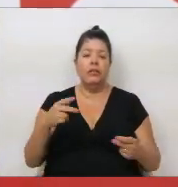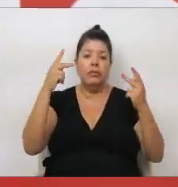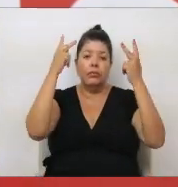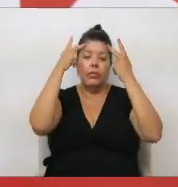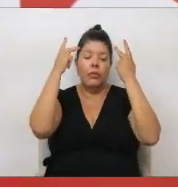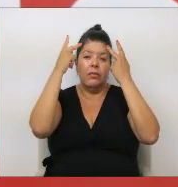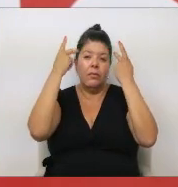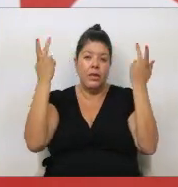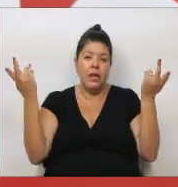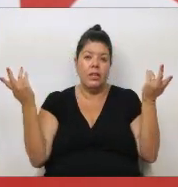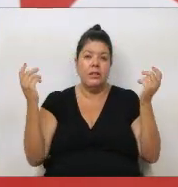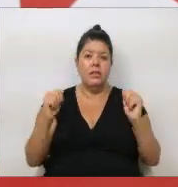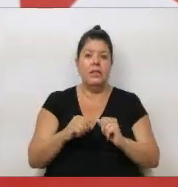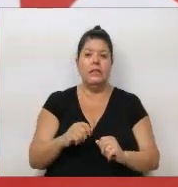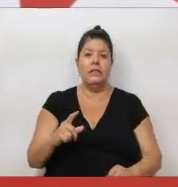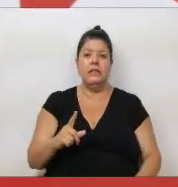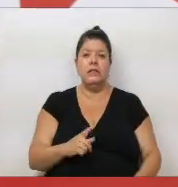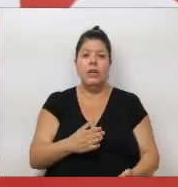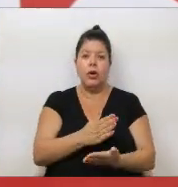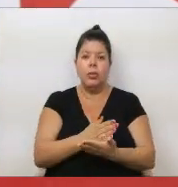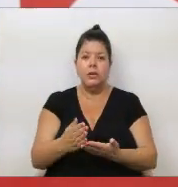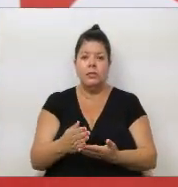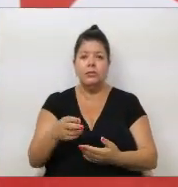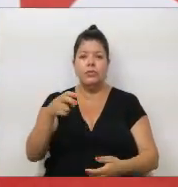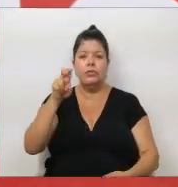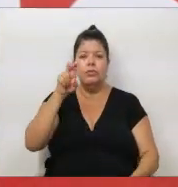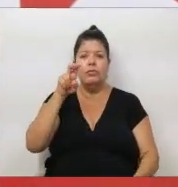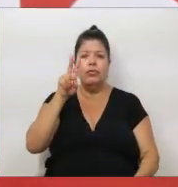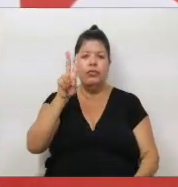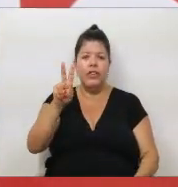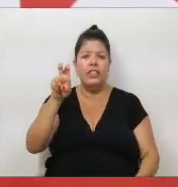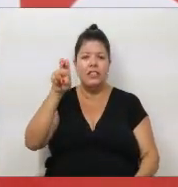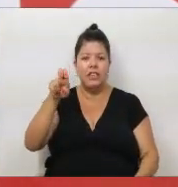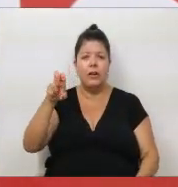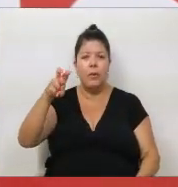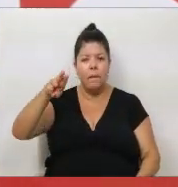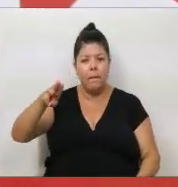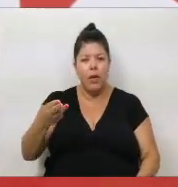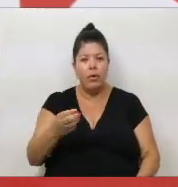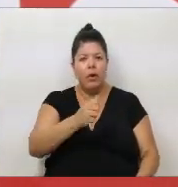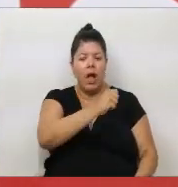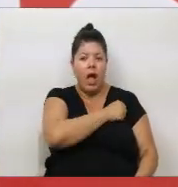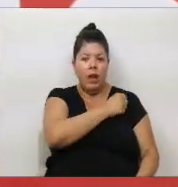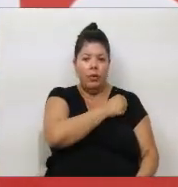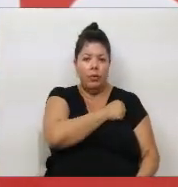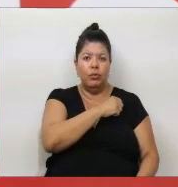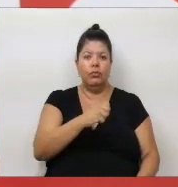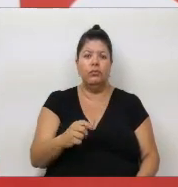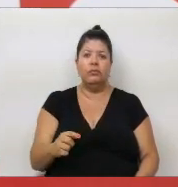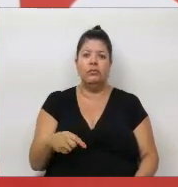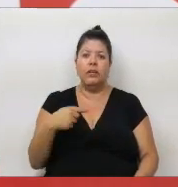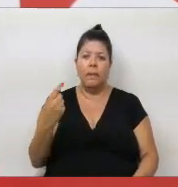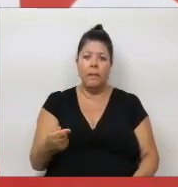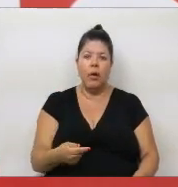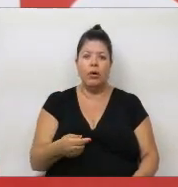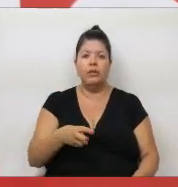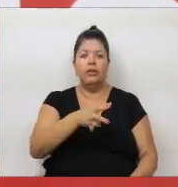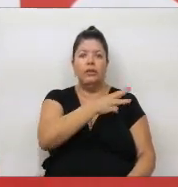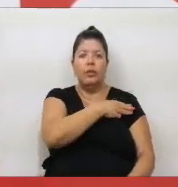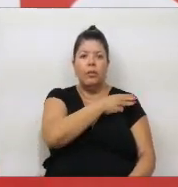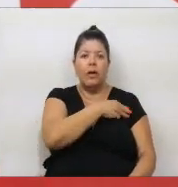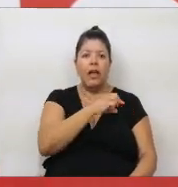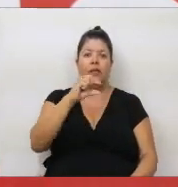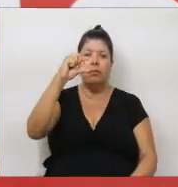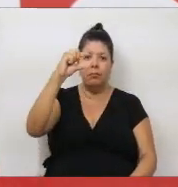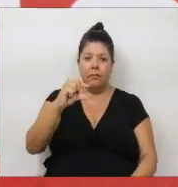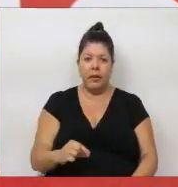não... Nós iniciamos com 25 mil alunos no ensino inicial e depois no ensino médio baixa